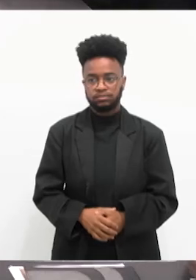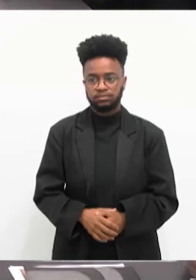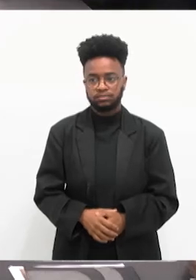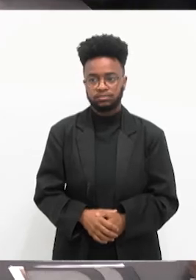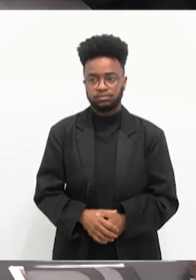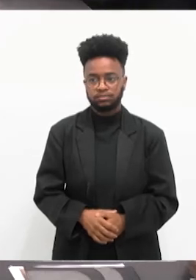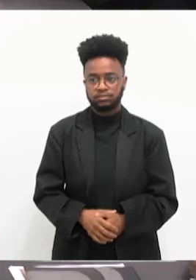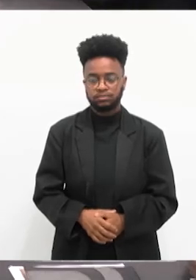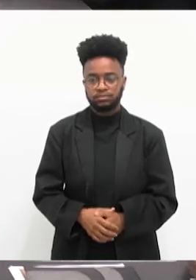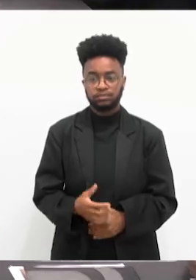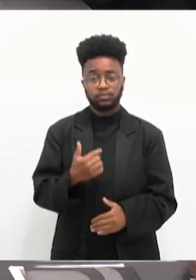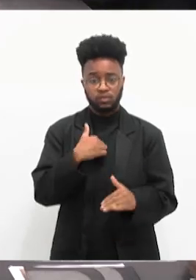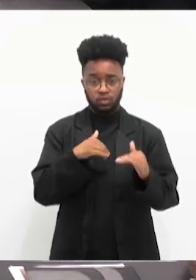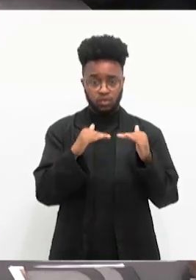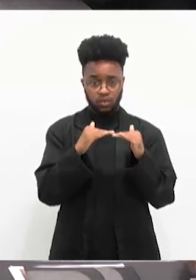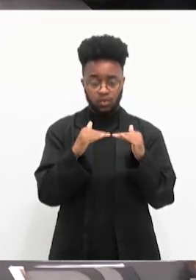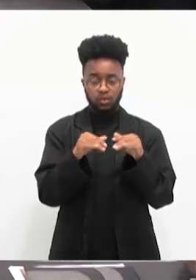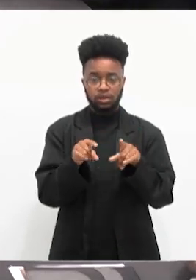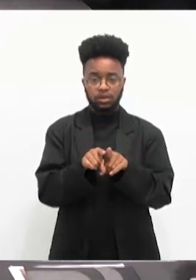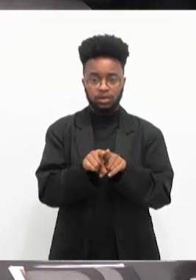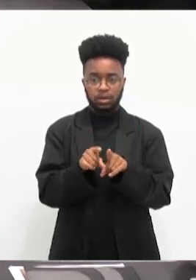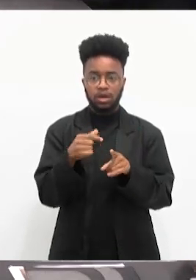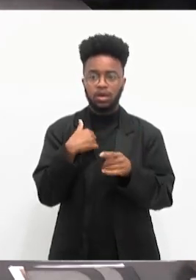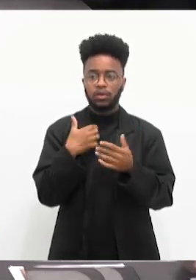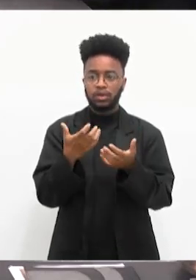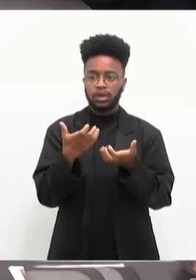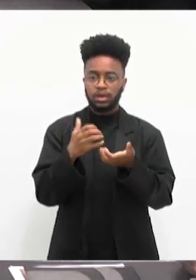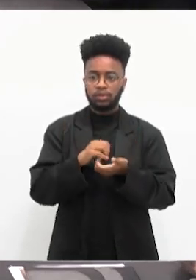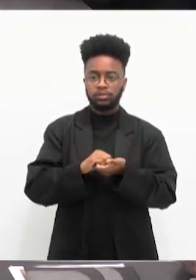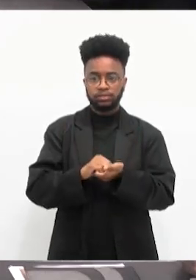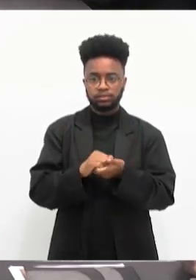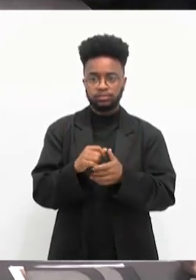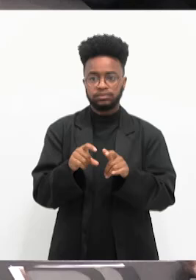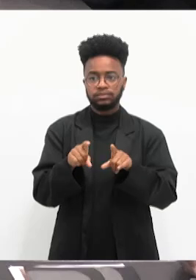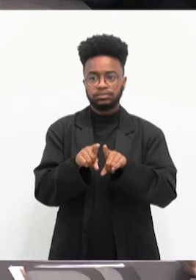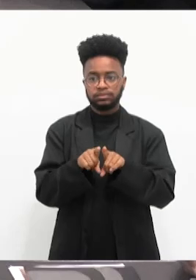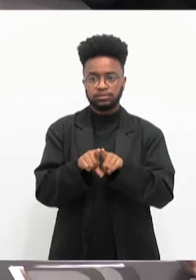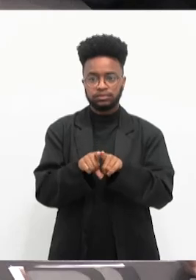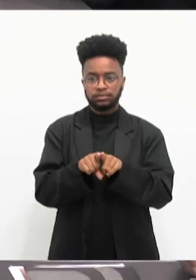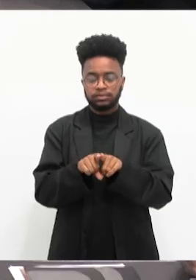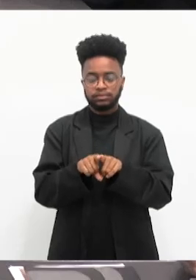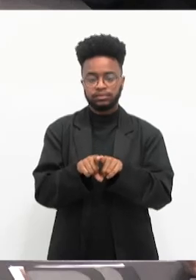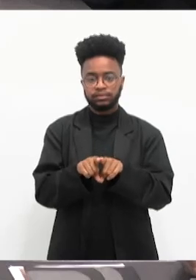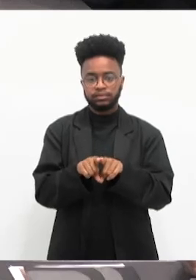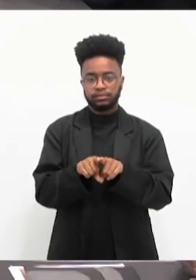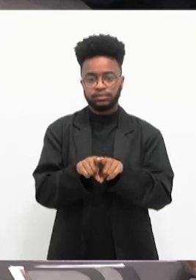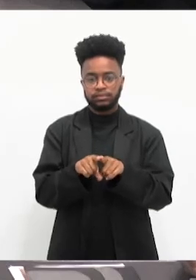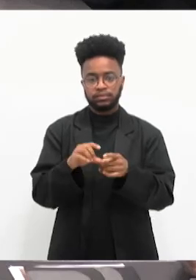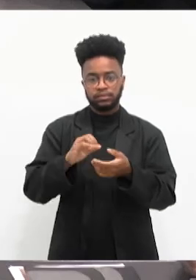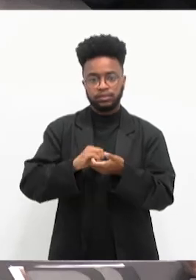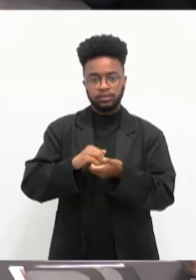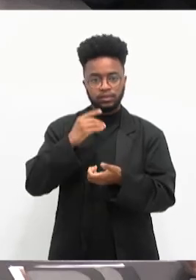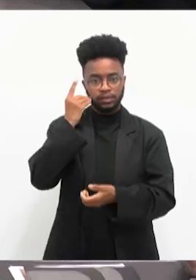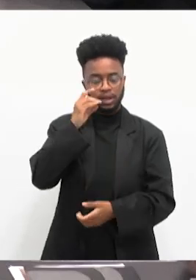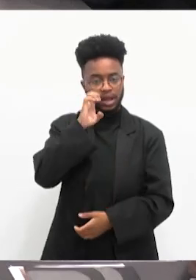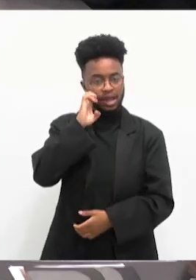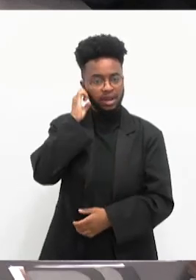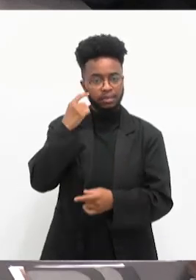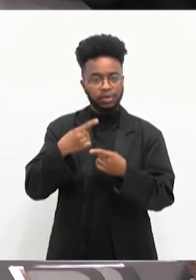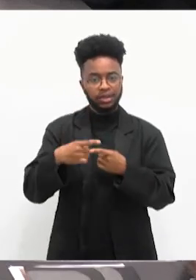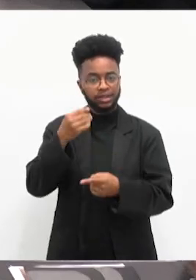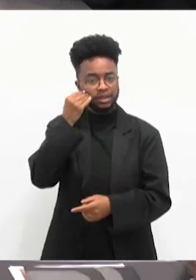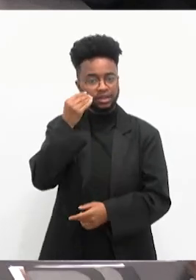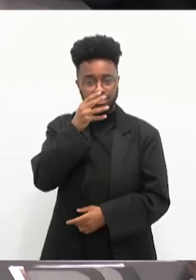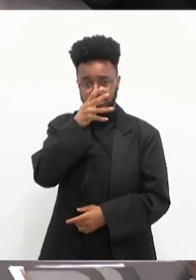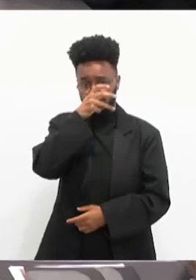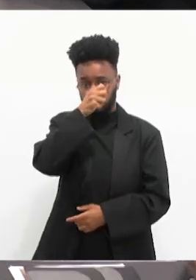Então, eu também me filio. Eu gostaria de saudar e de achar que... saudar a deputada Élica por tentar